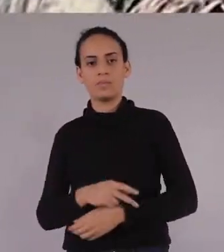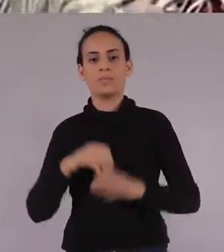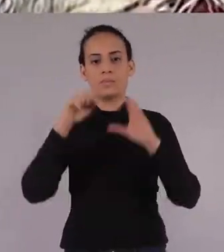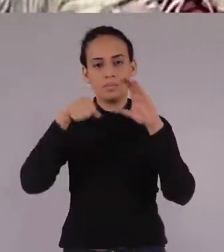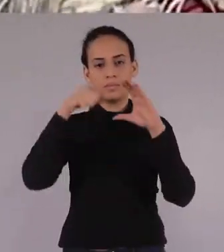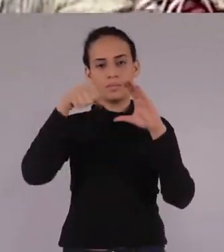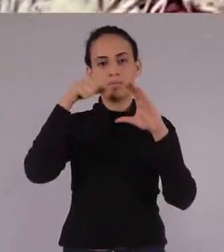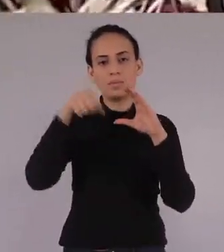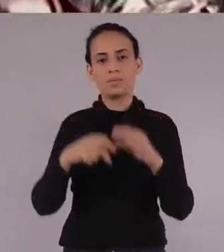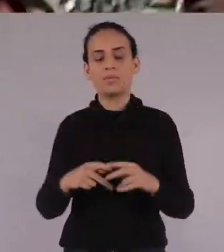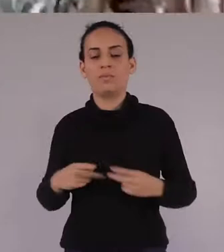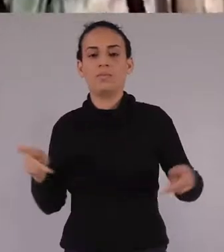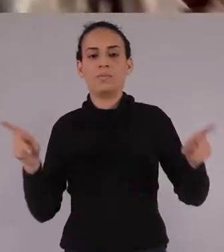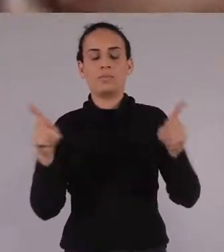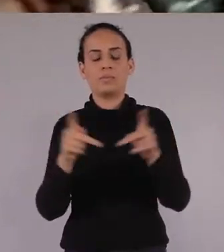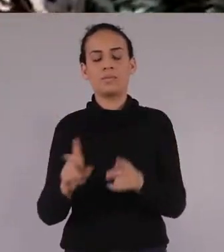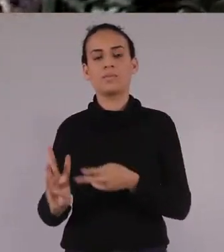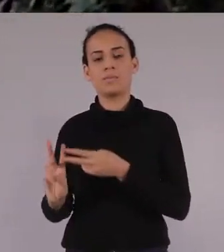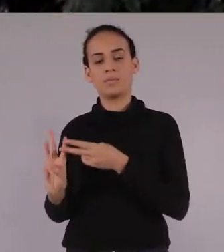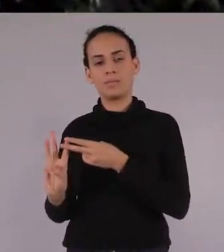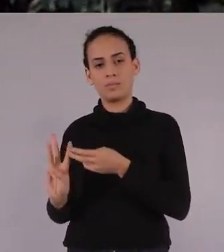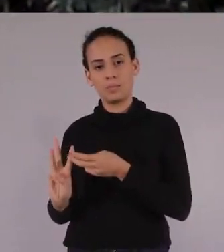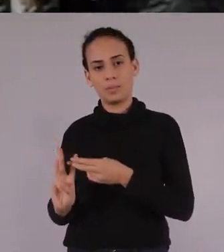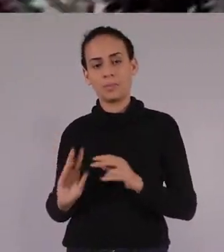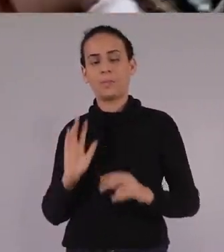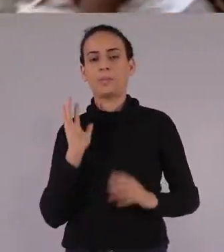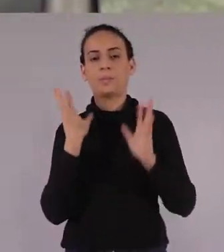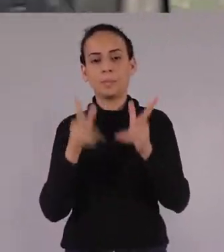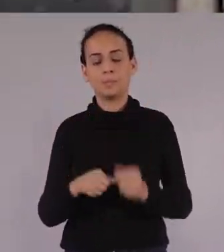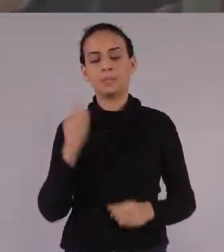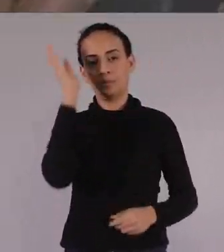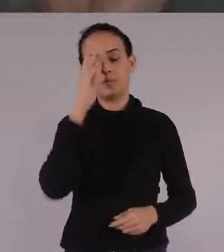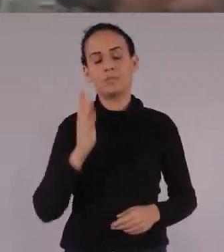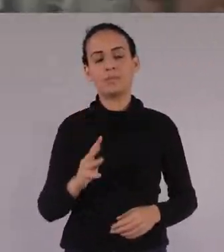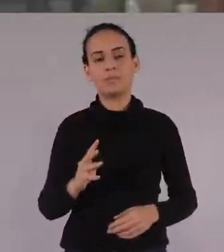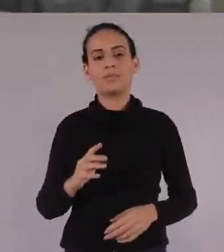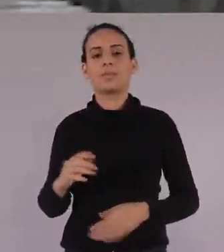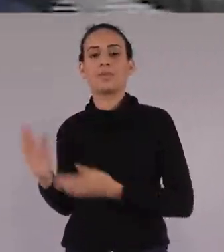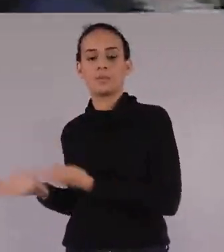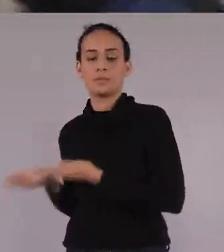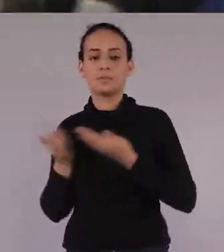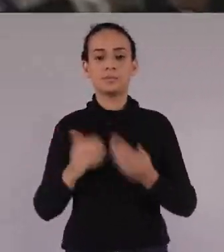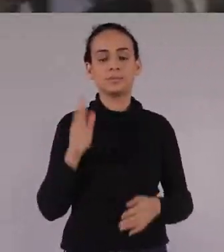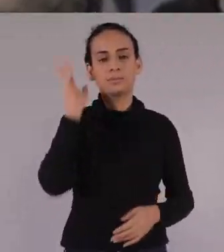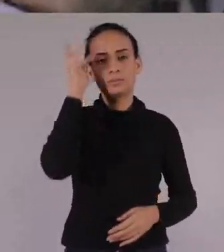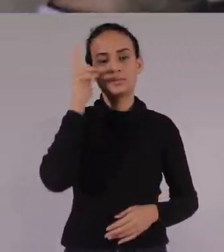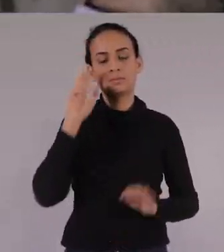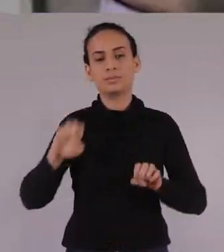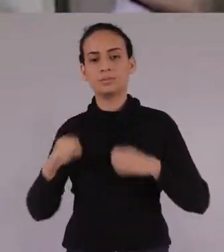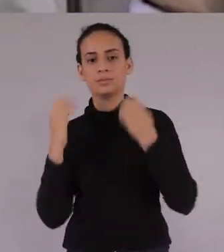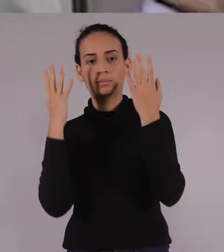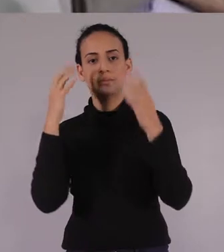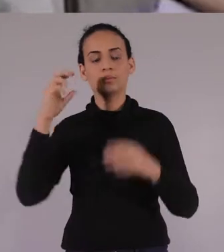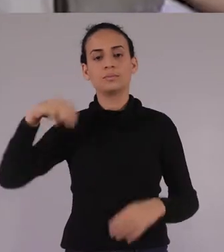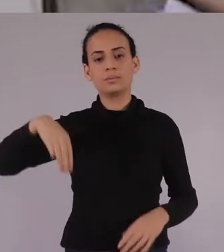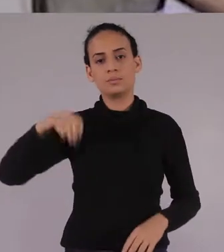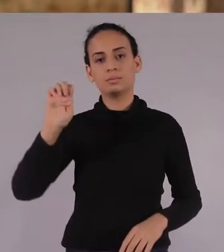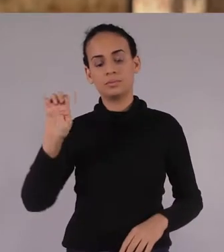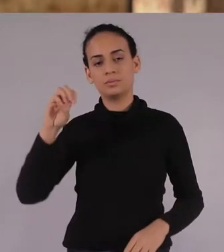com os povos indígenas no brasil também atua como formador de realizadores audiovisuais